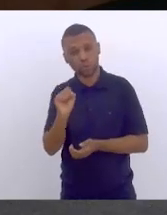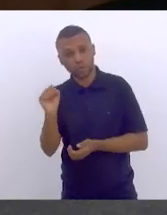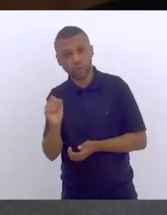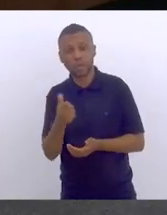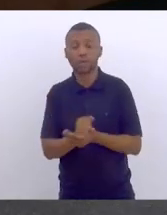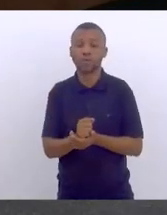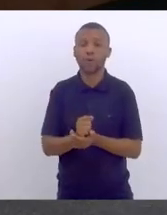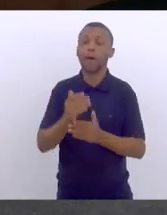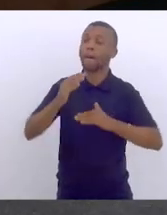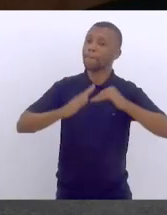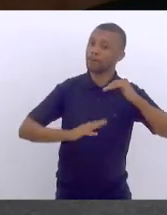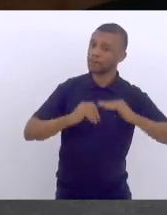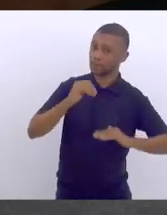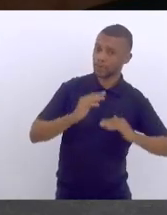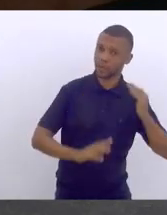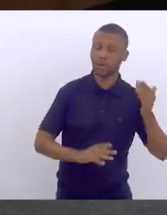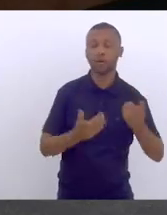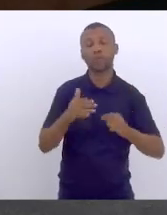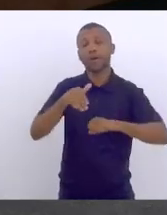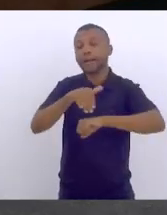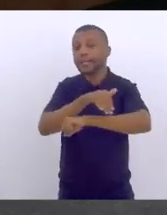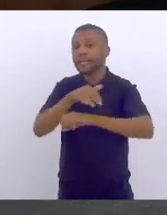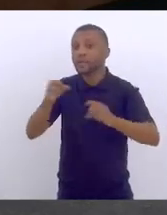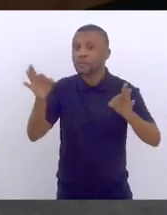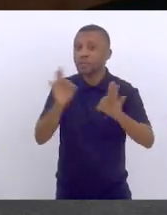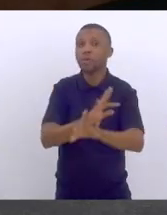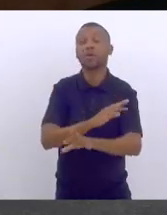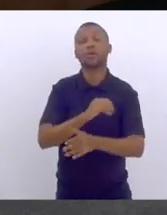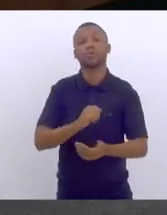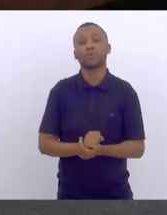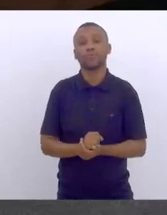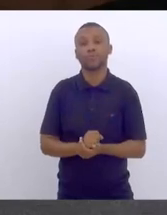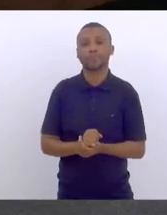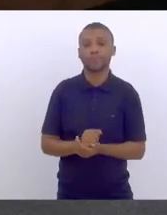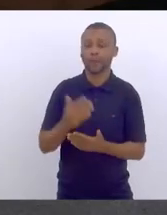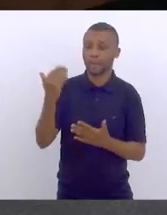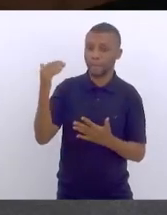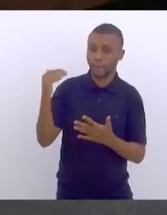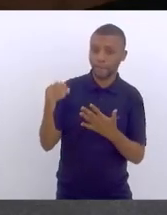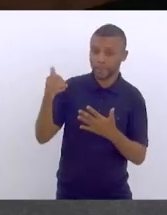9. Endereço completo. 10. Escolaridade.